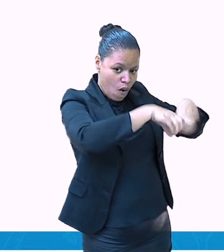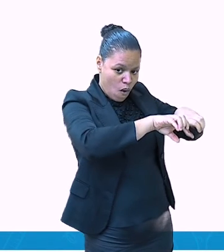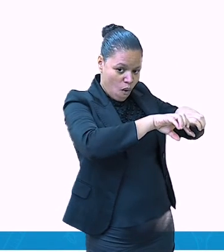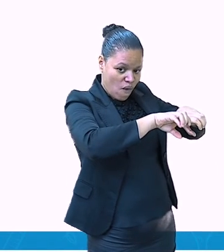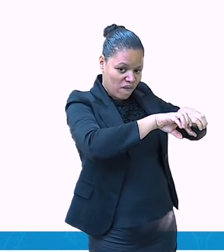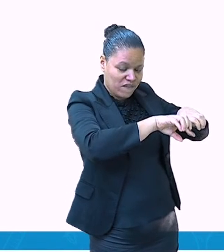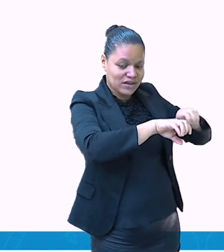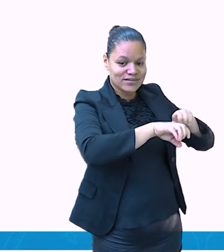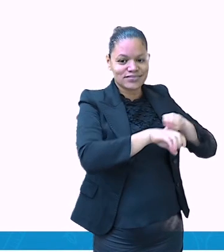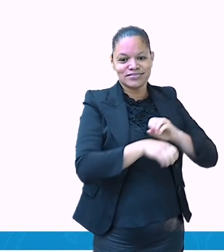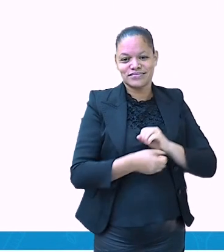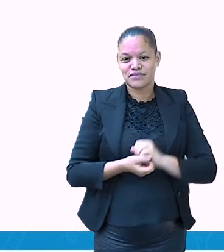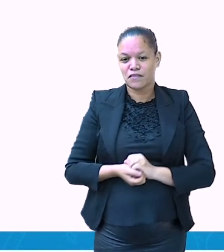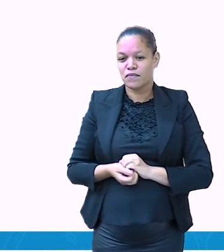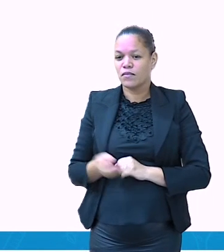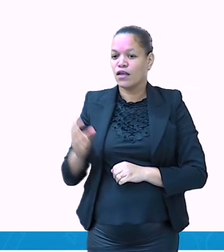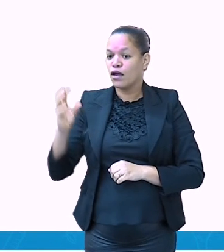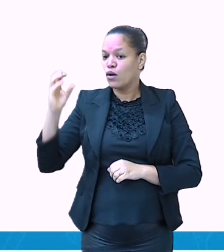ovíparos.